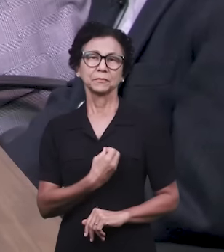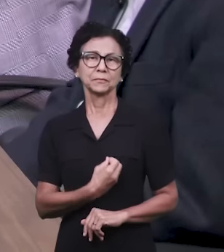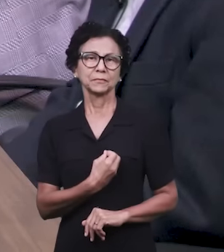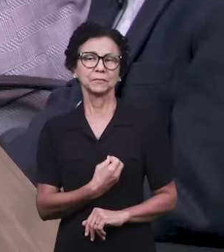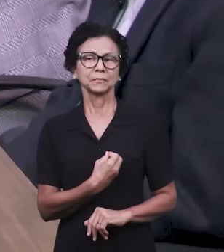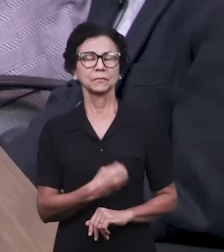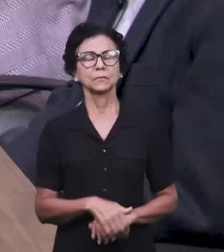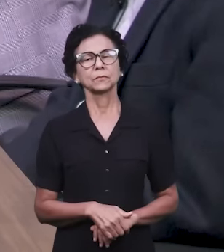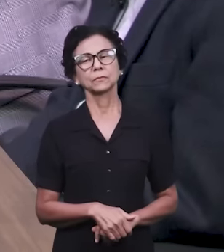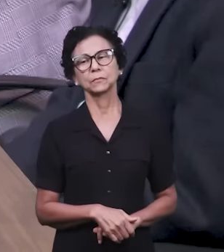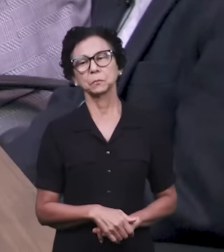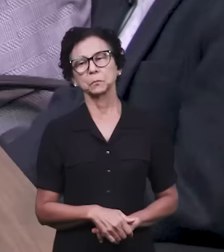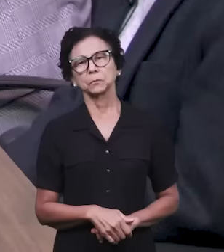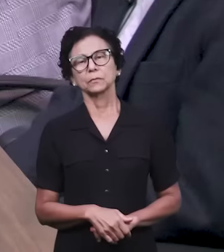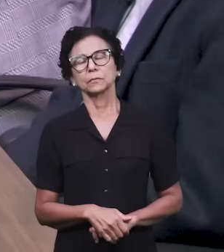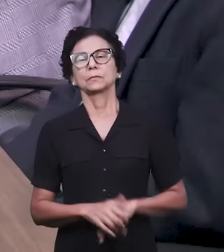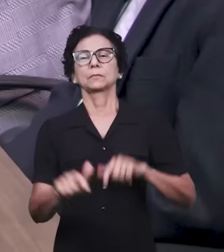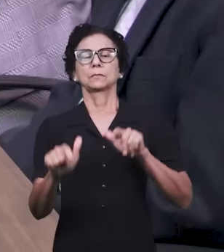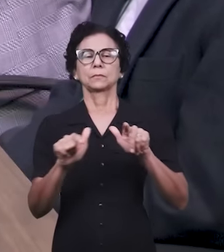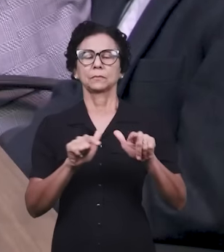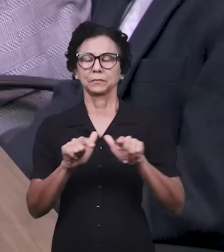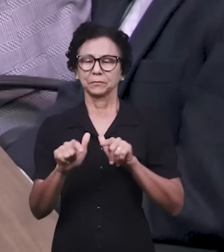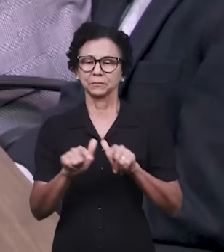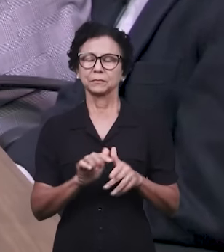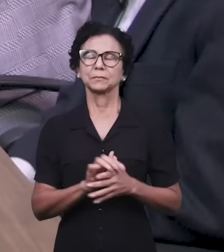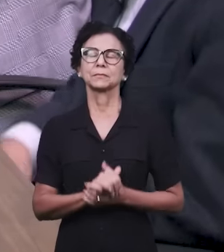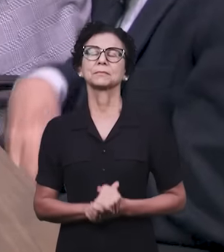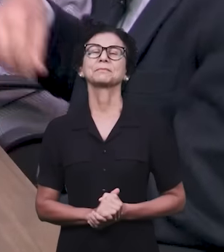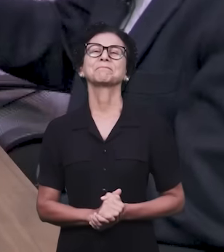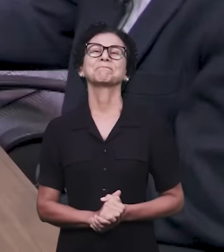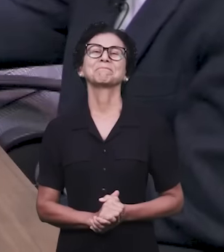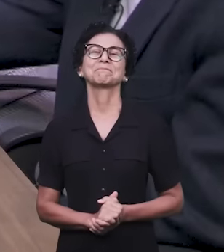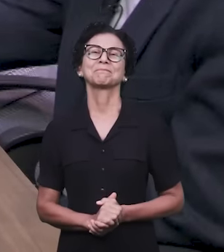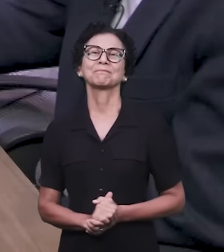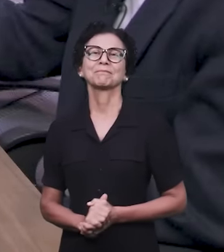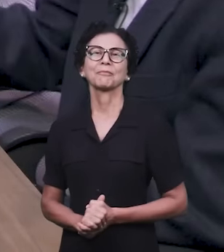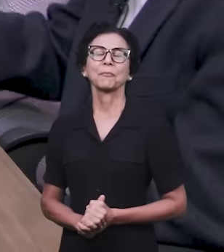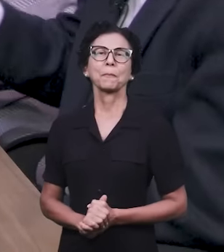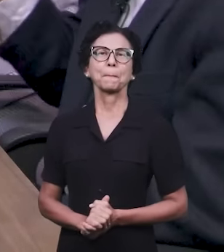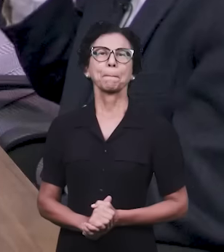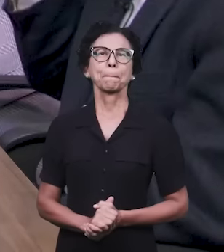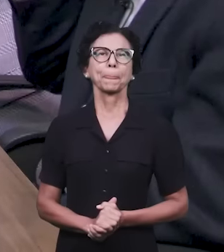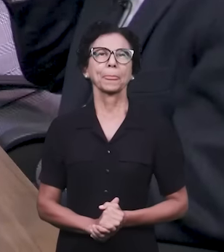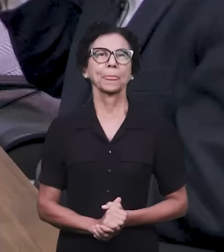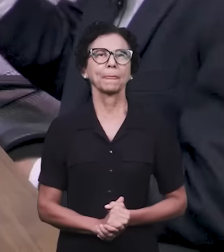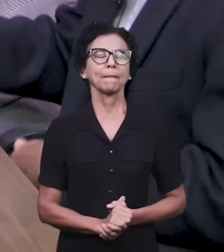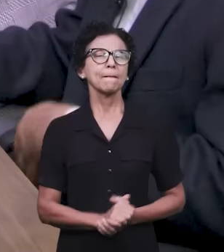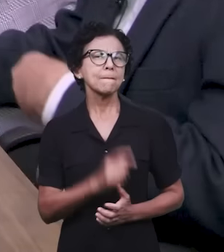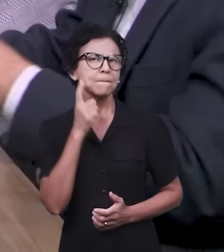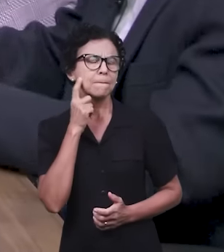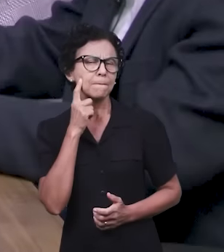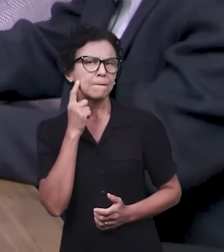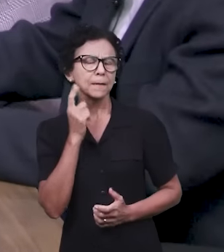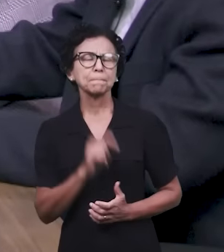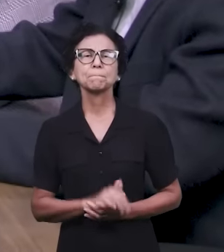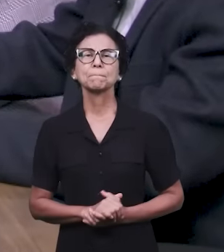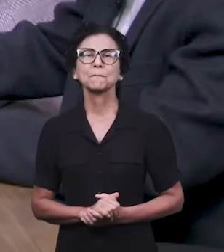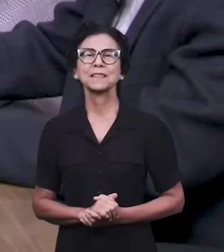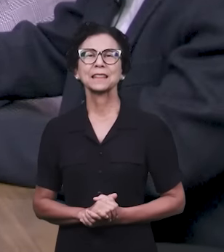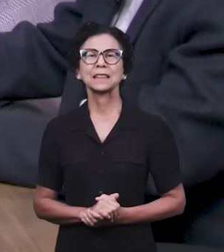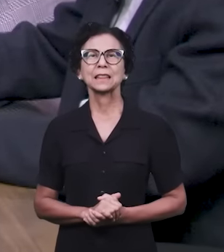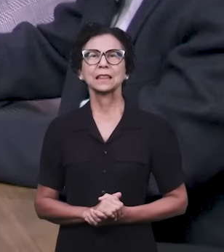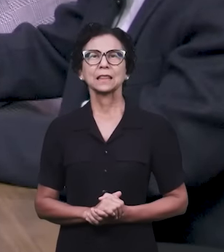presentes para trabalhar nessas perguntas. Então, vamos logo para como vai funcionar. Nós vamos